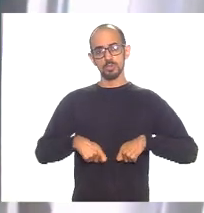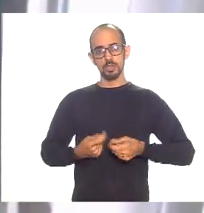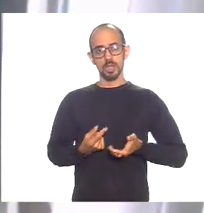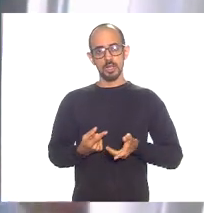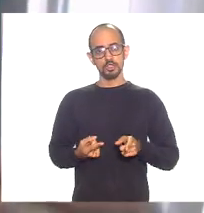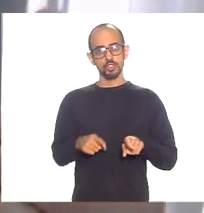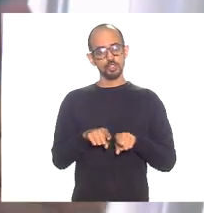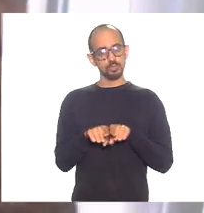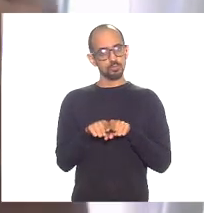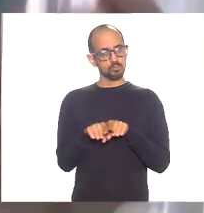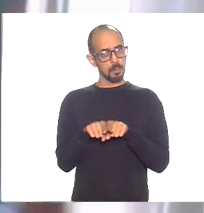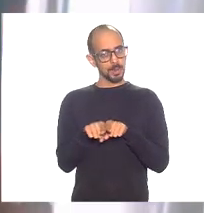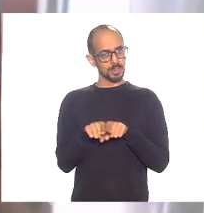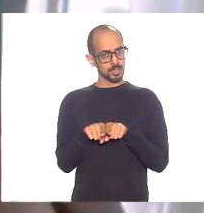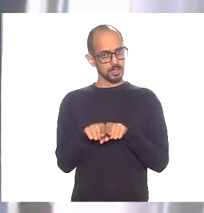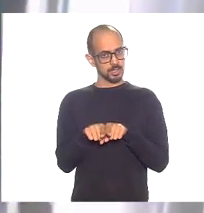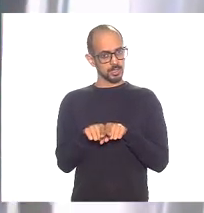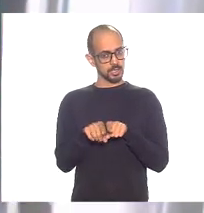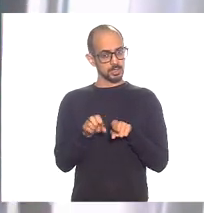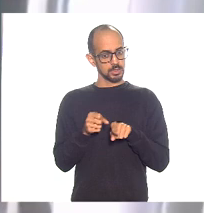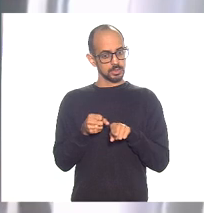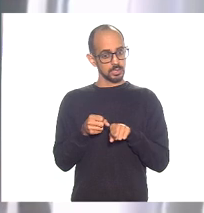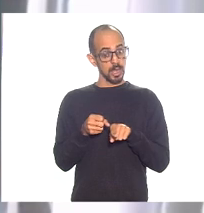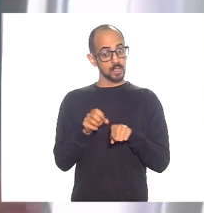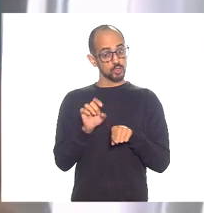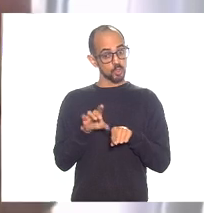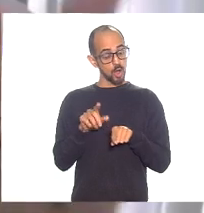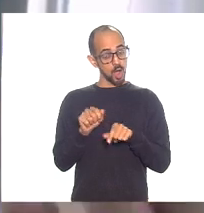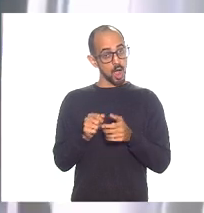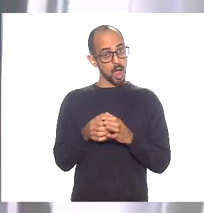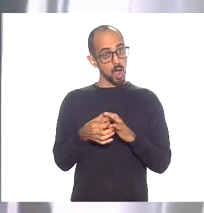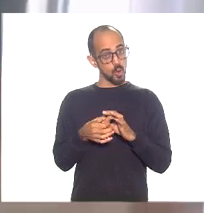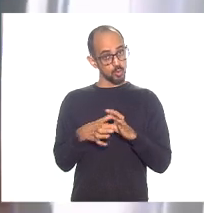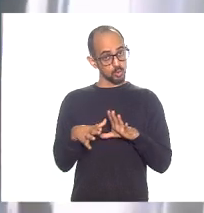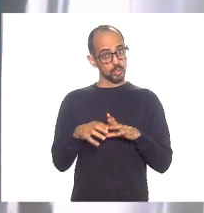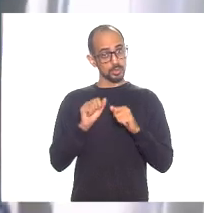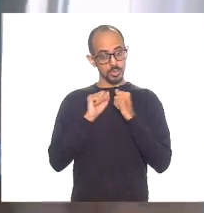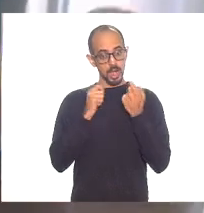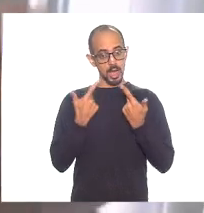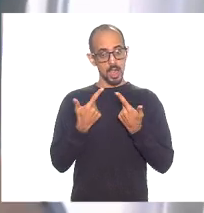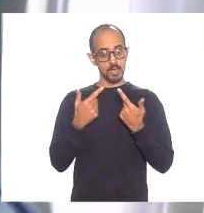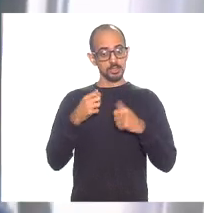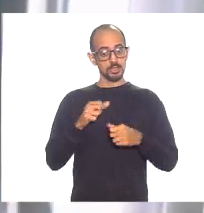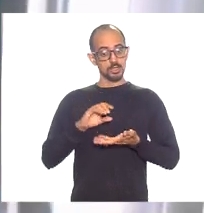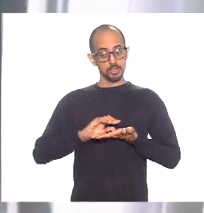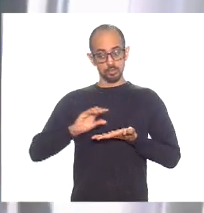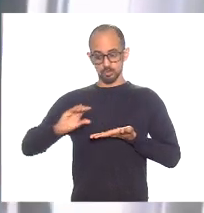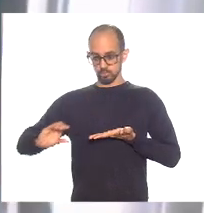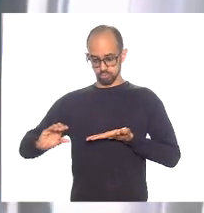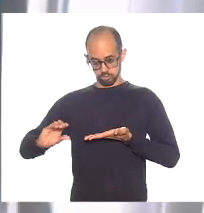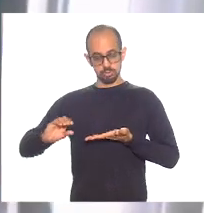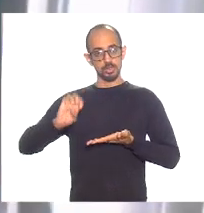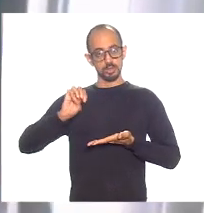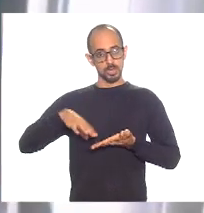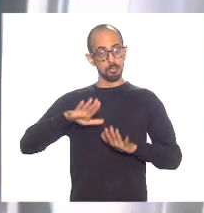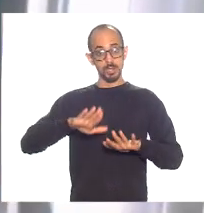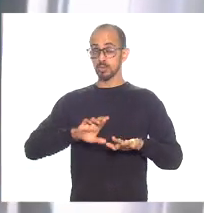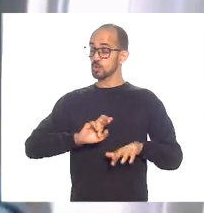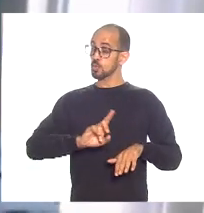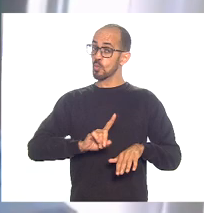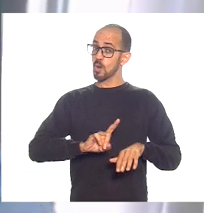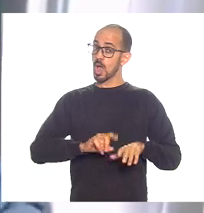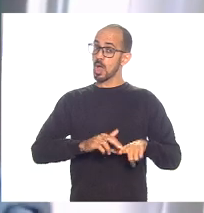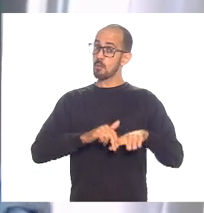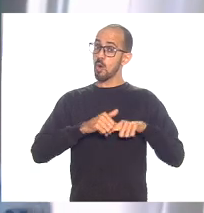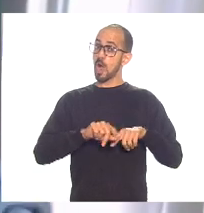do Canecão. Se vai ter, autoriza a LERJ, inclusive, a transferir recursos, se for o caso. Mas não será por essa lei, se ela for aprovada,